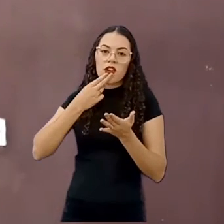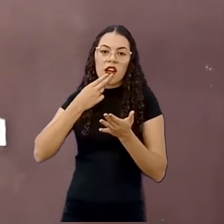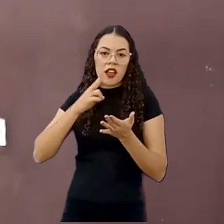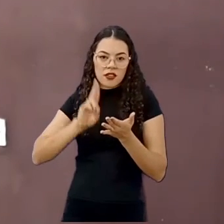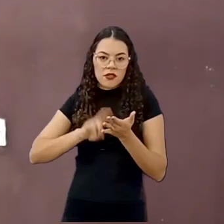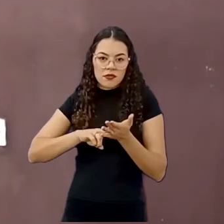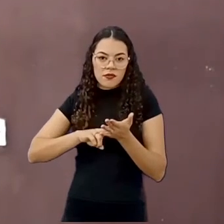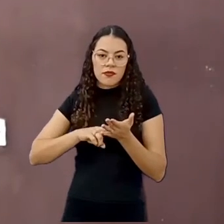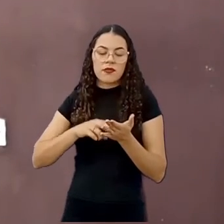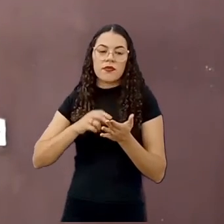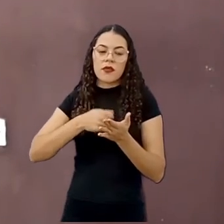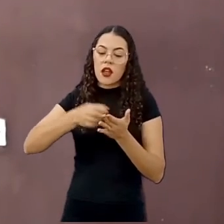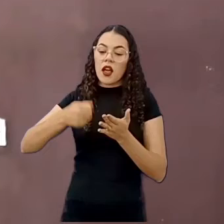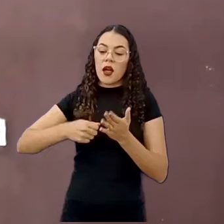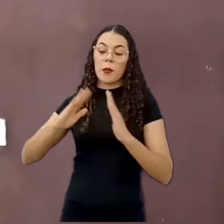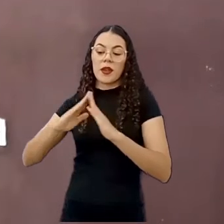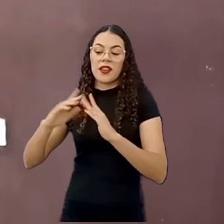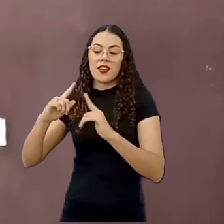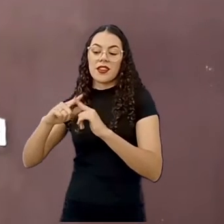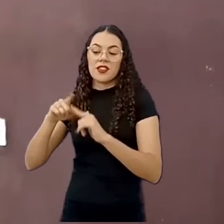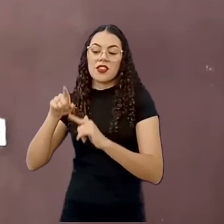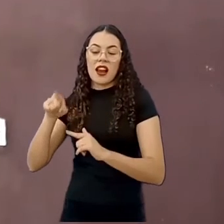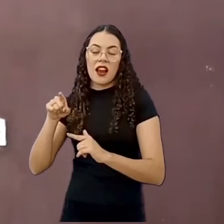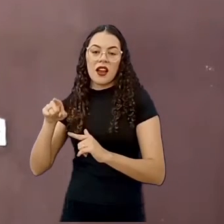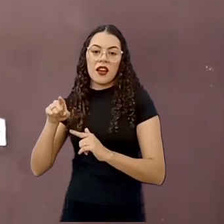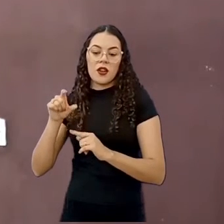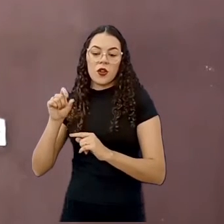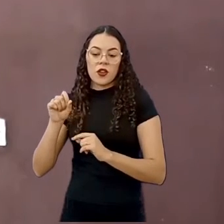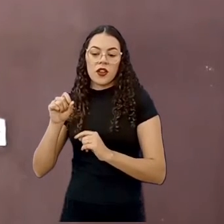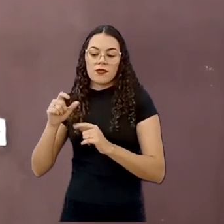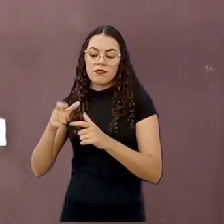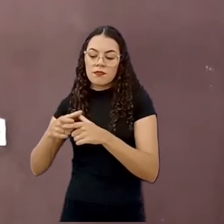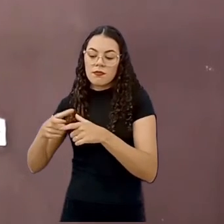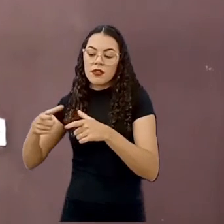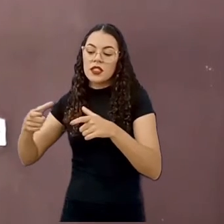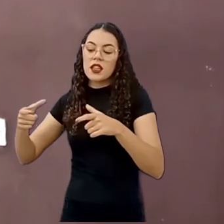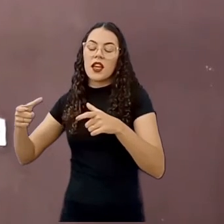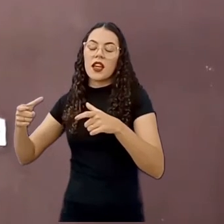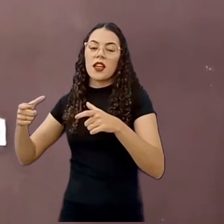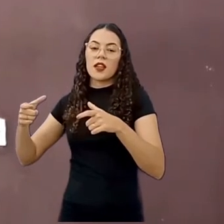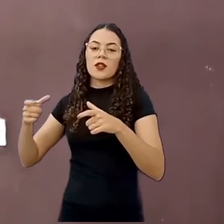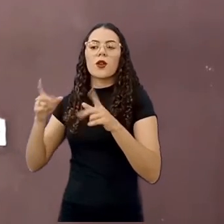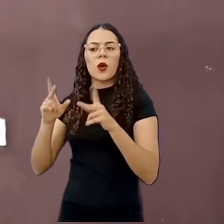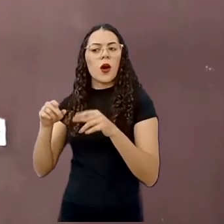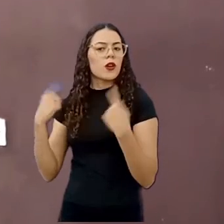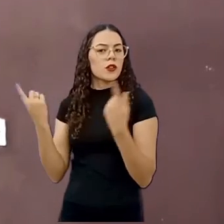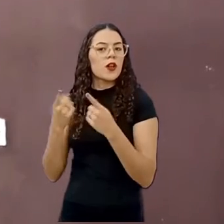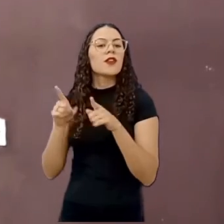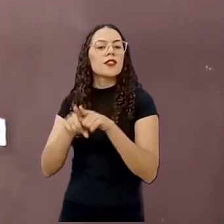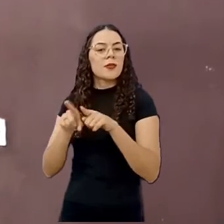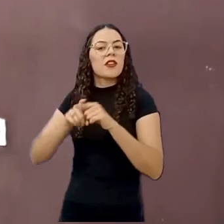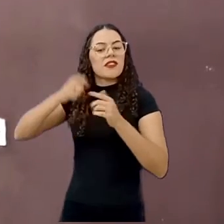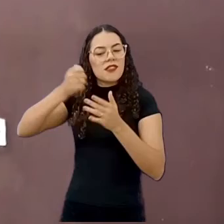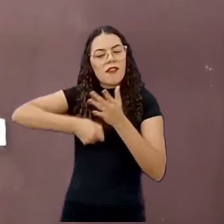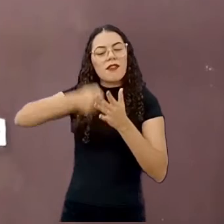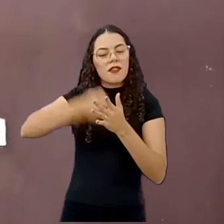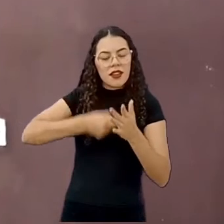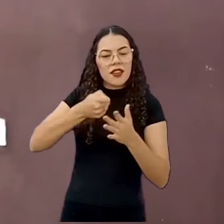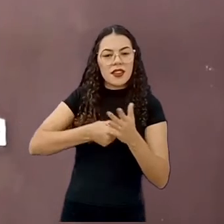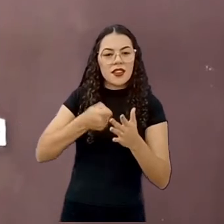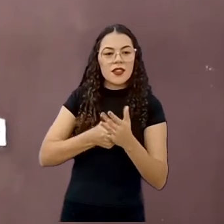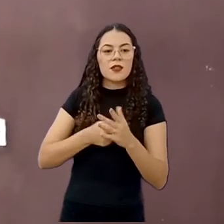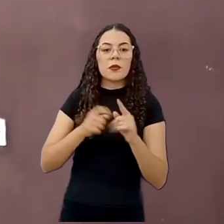mensagem para aquela igreja que estava ali crescendo, que assim como nós também enfrentava desafios,